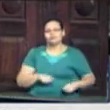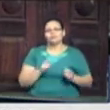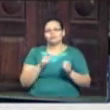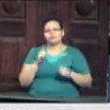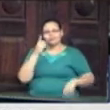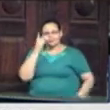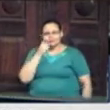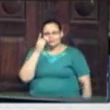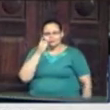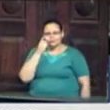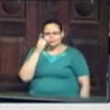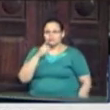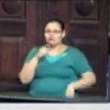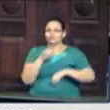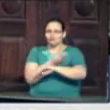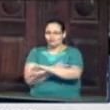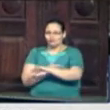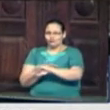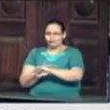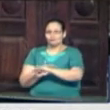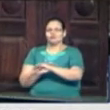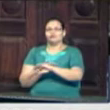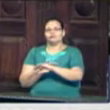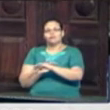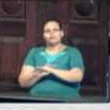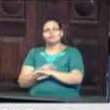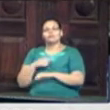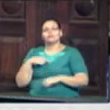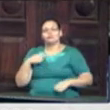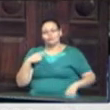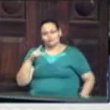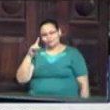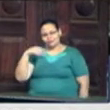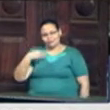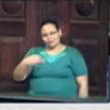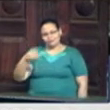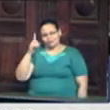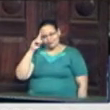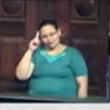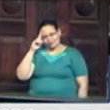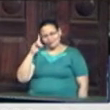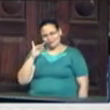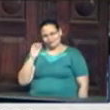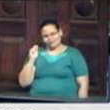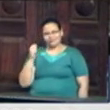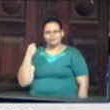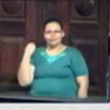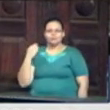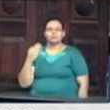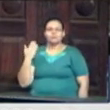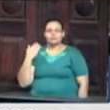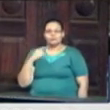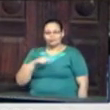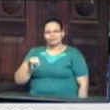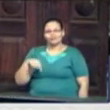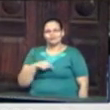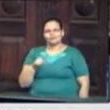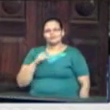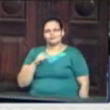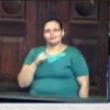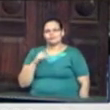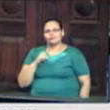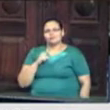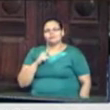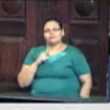parlamentares estão acostumados a ouvir, sobretudo nos últimos dias, quando estamos cercados